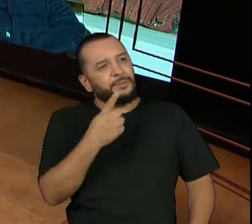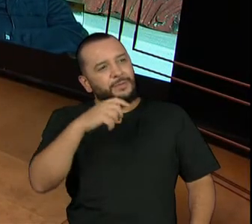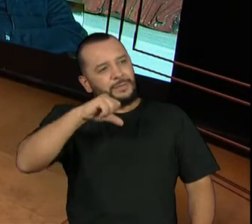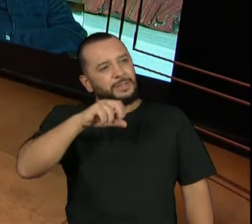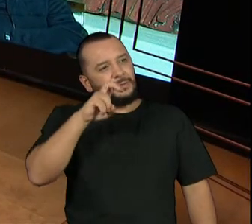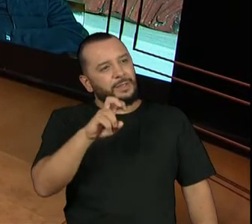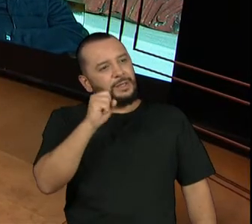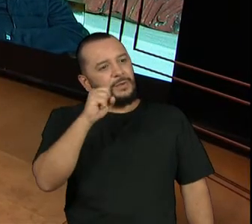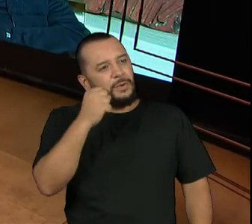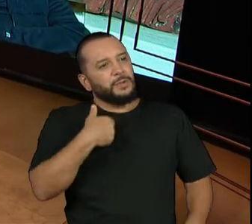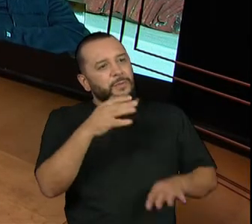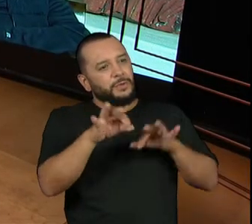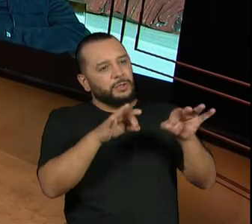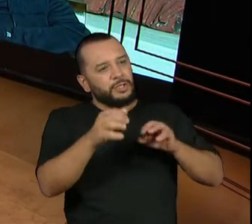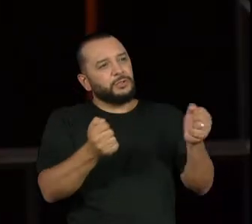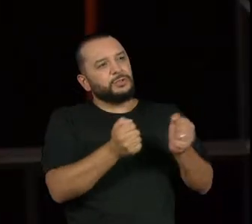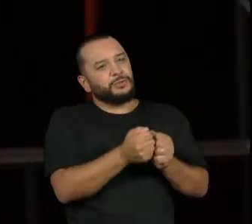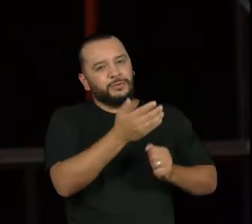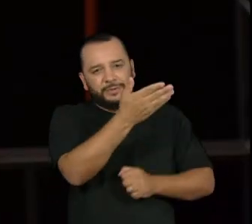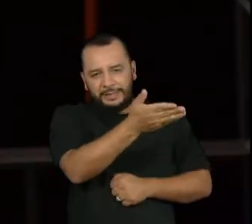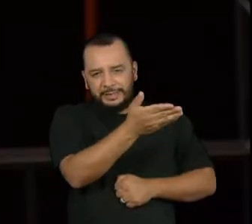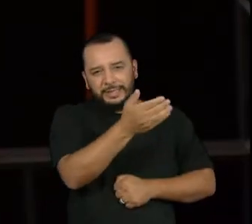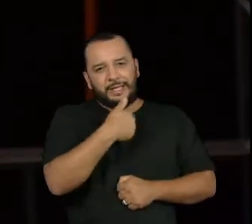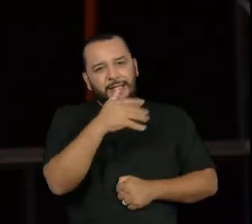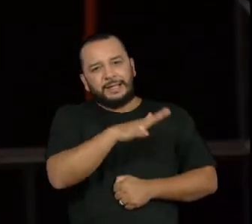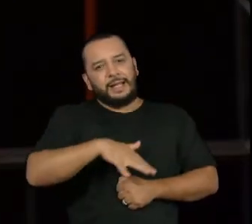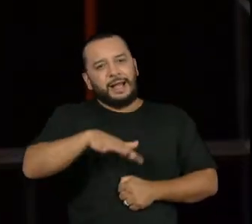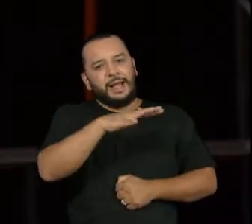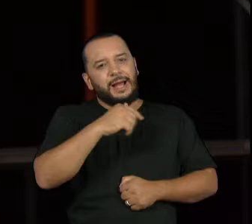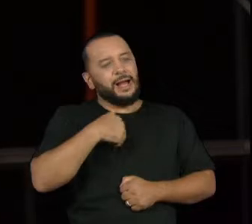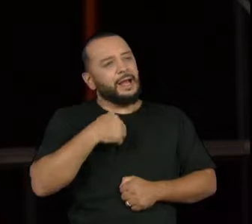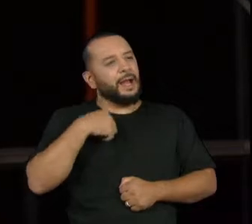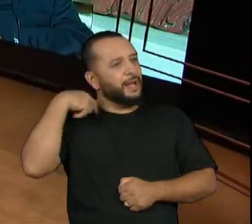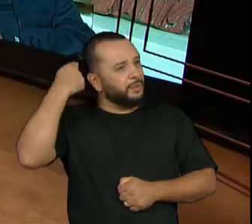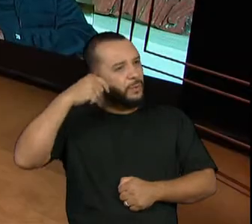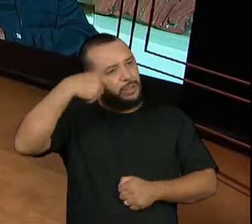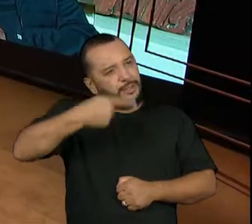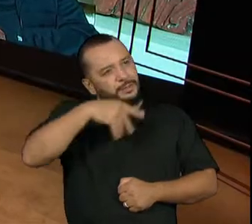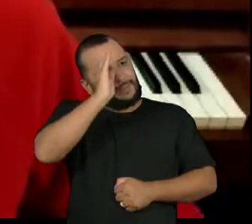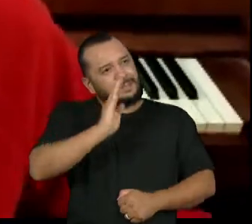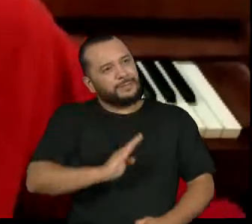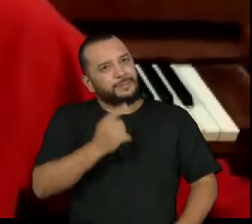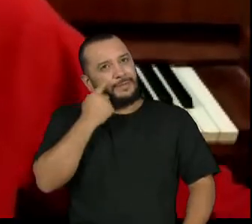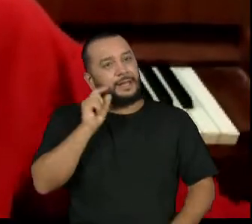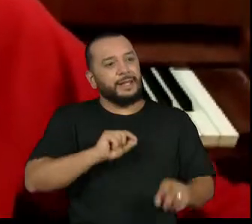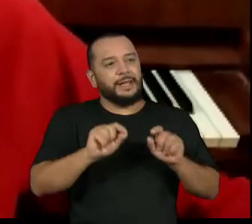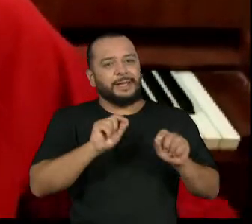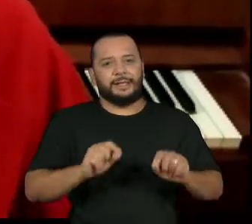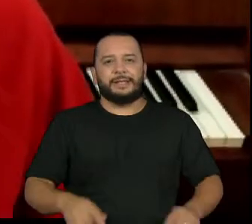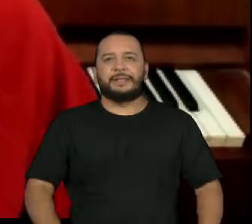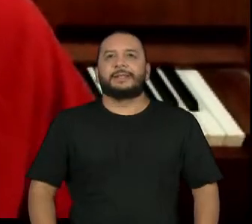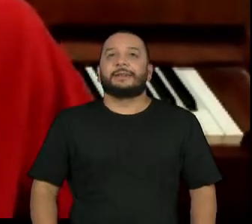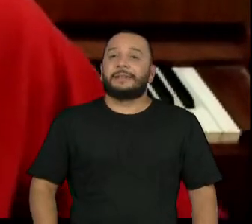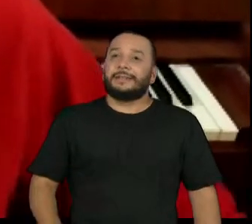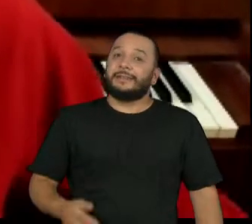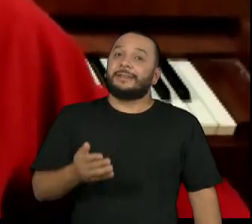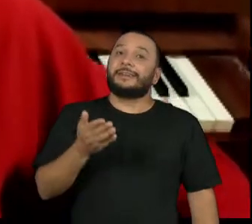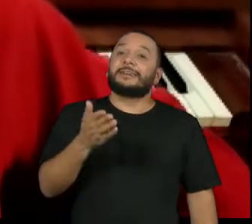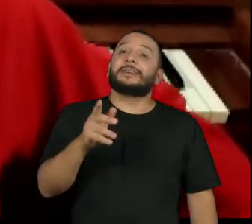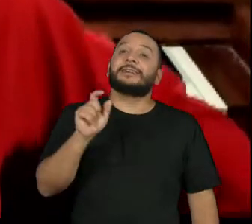iniciativa que viria aí a chacoalhar o cenário artístico brasileiro. Dá uma olhada quem é. Ui, quem vem